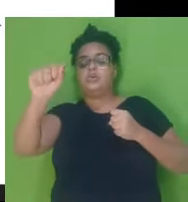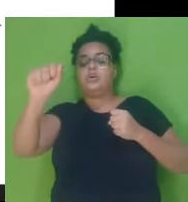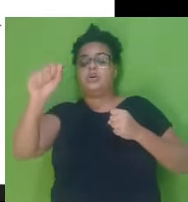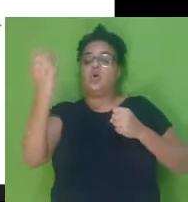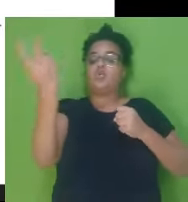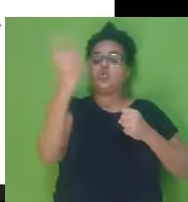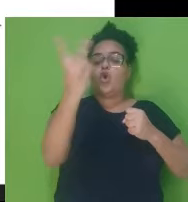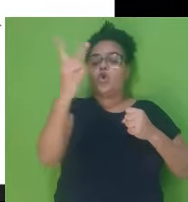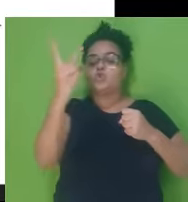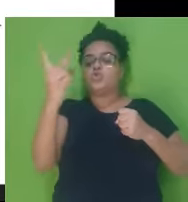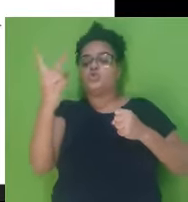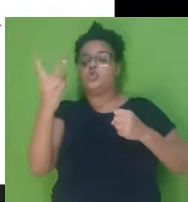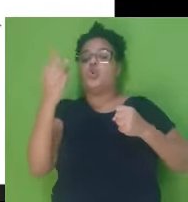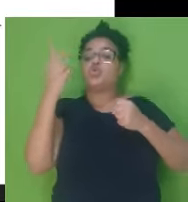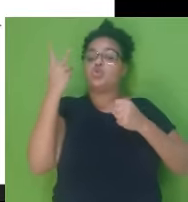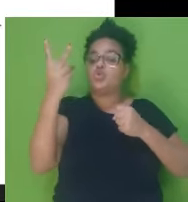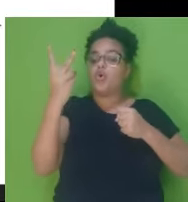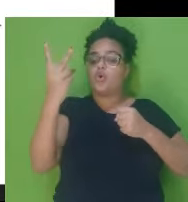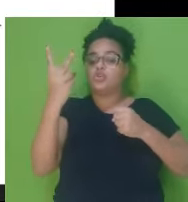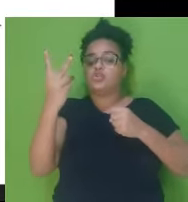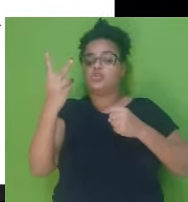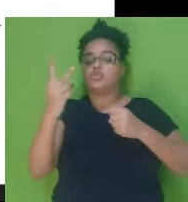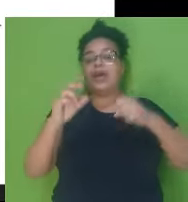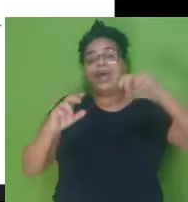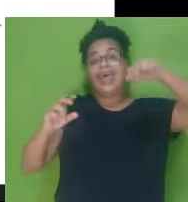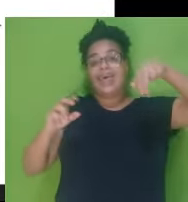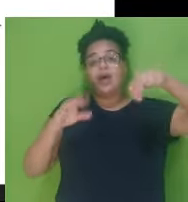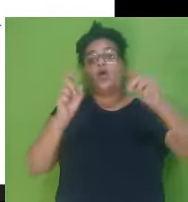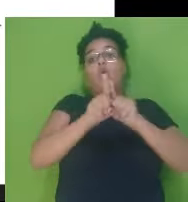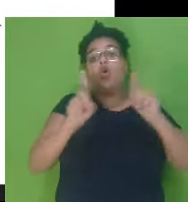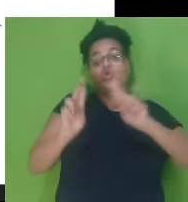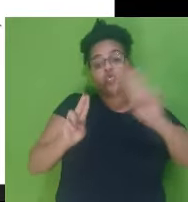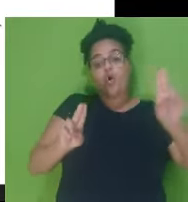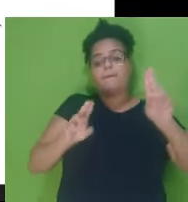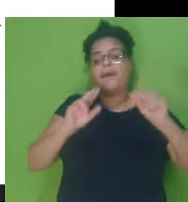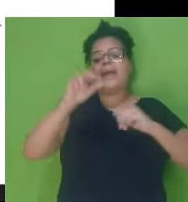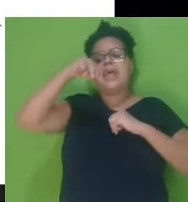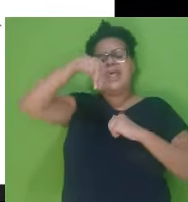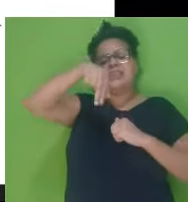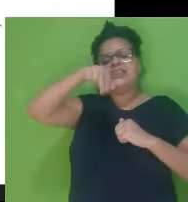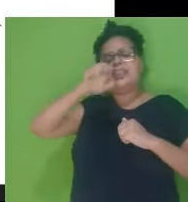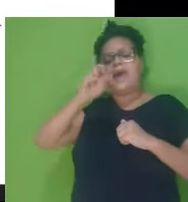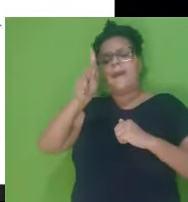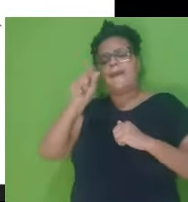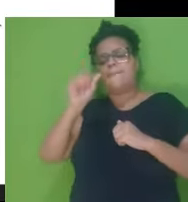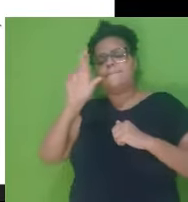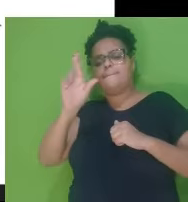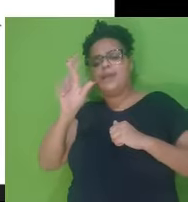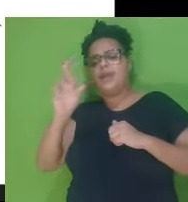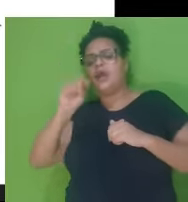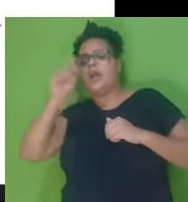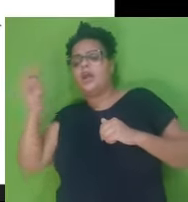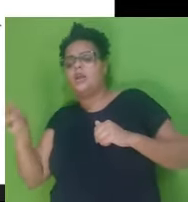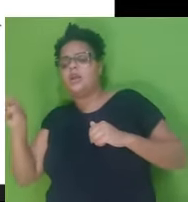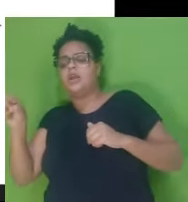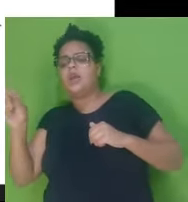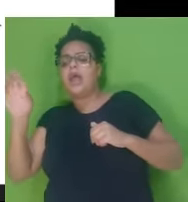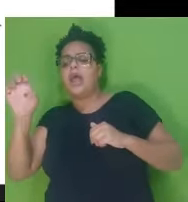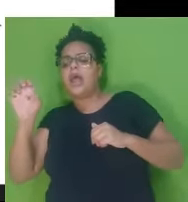e Neper foram dois matemáticos que estudaram, né, esse